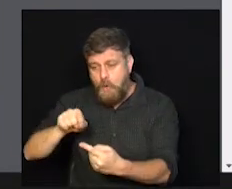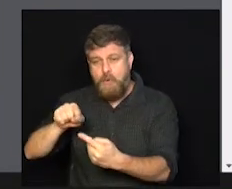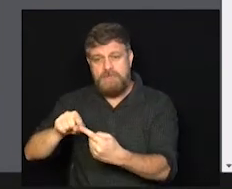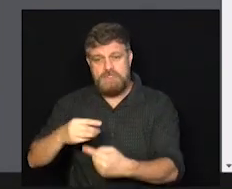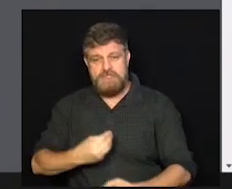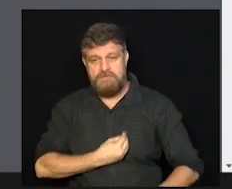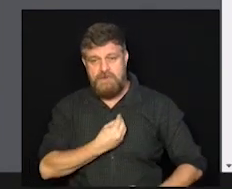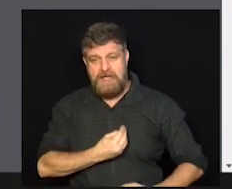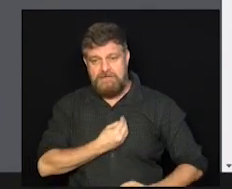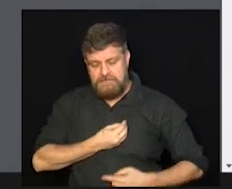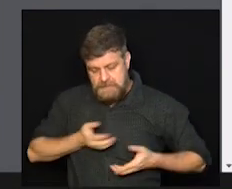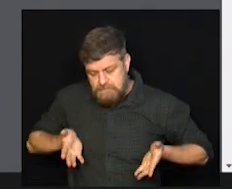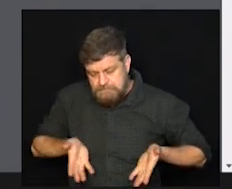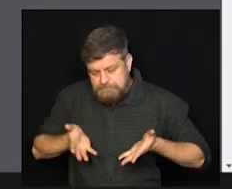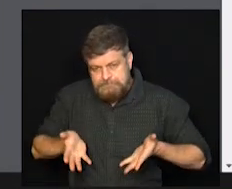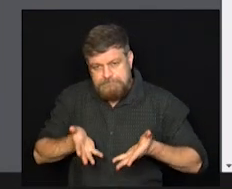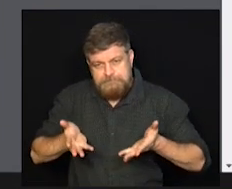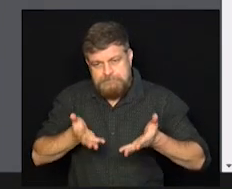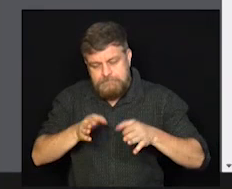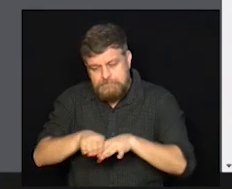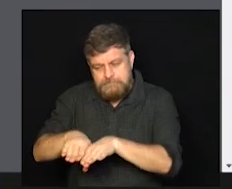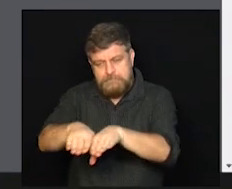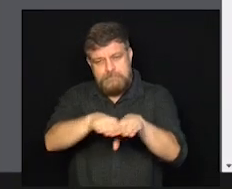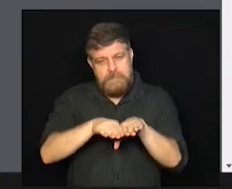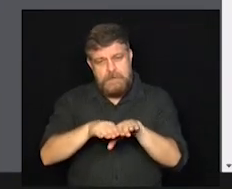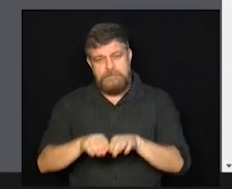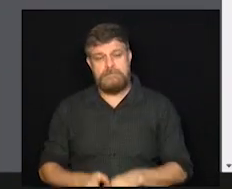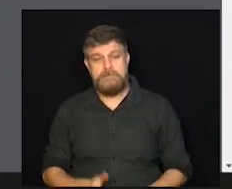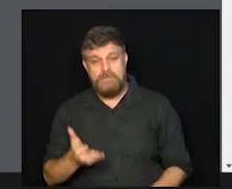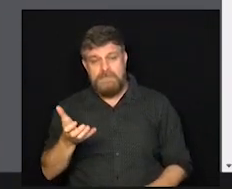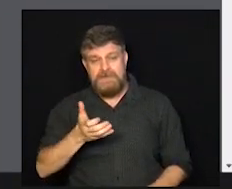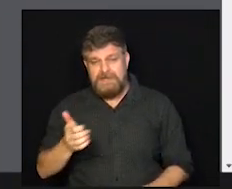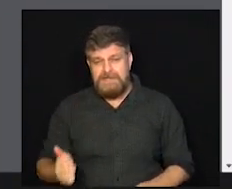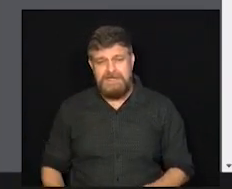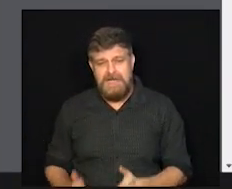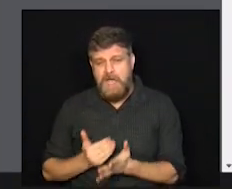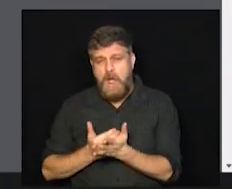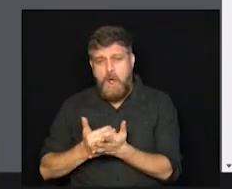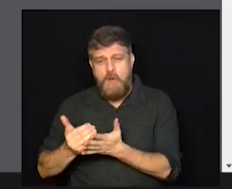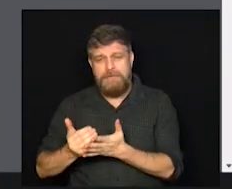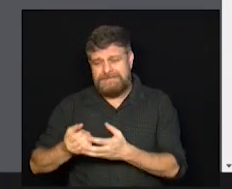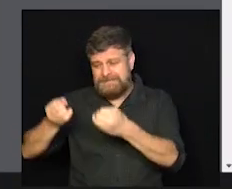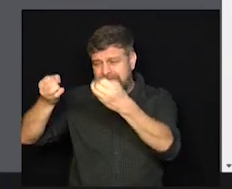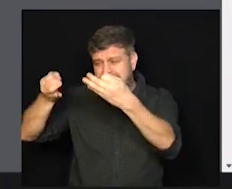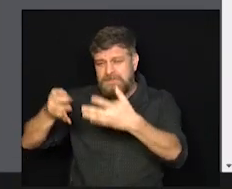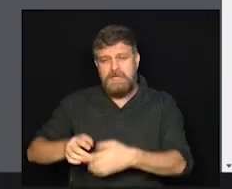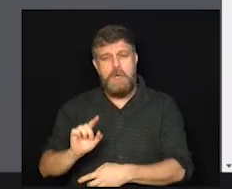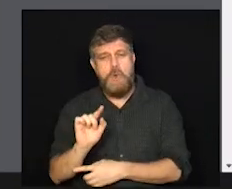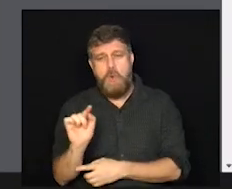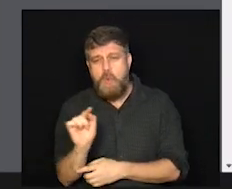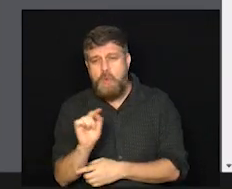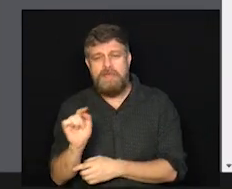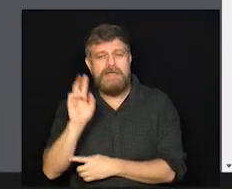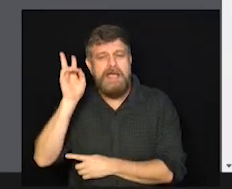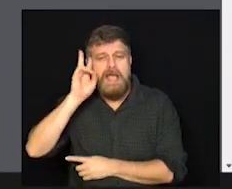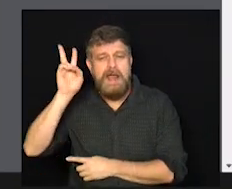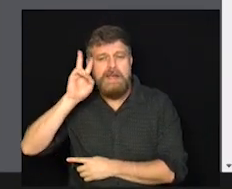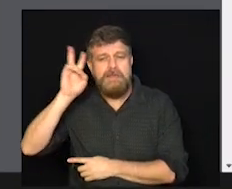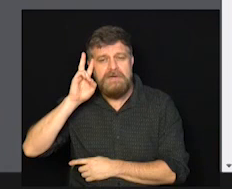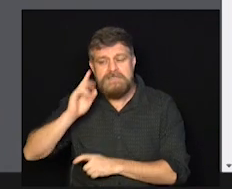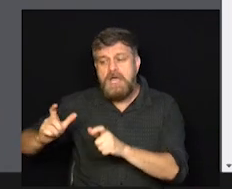eu gostaria de poder falar um pouquinho, no primeiro momento, sobre as memórias do Campo